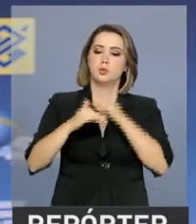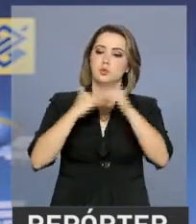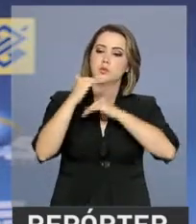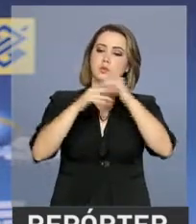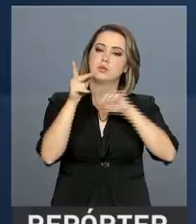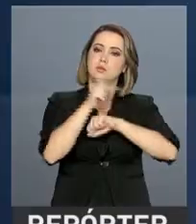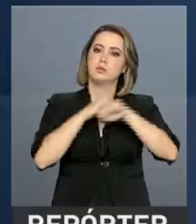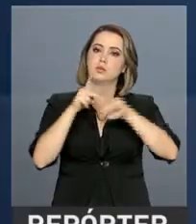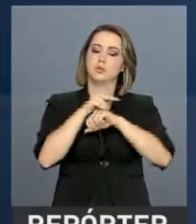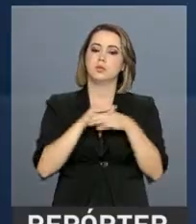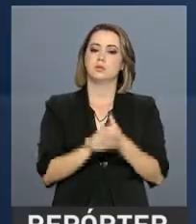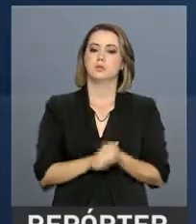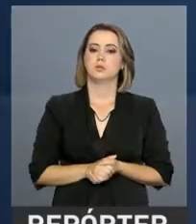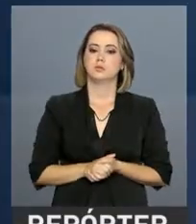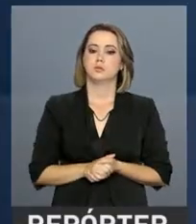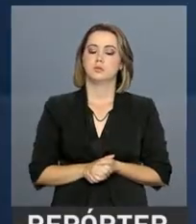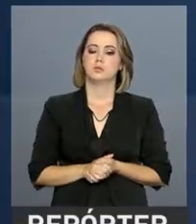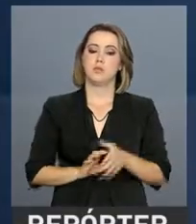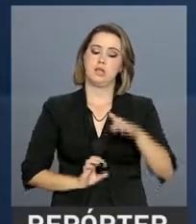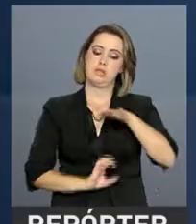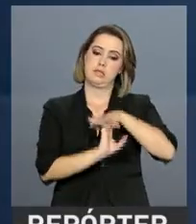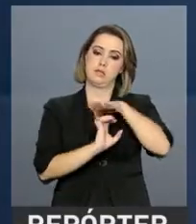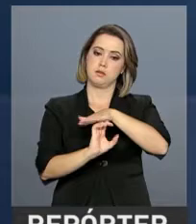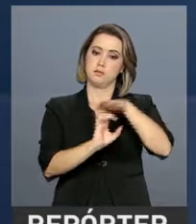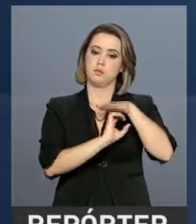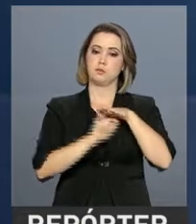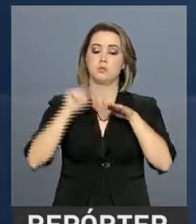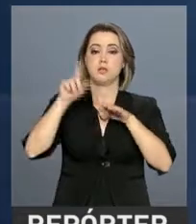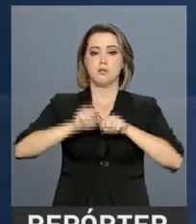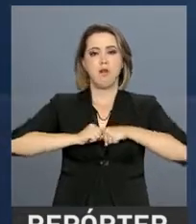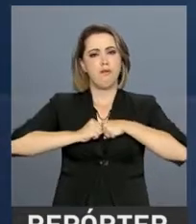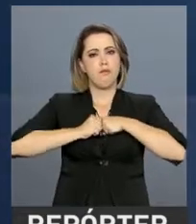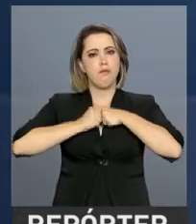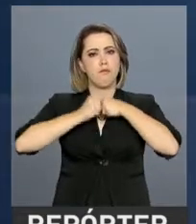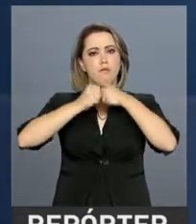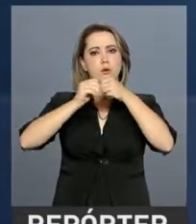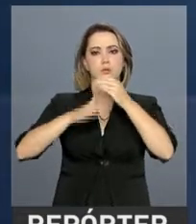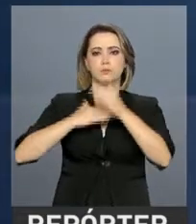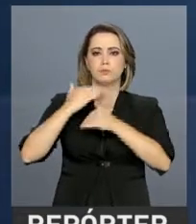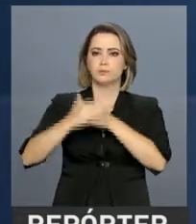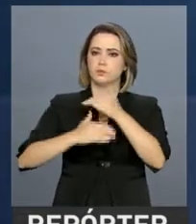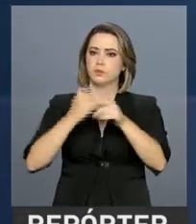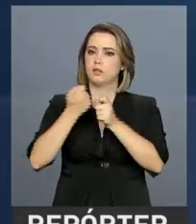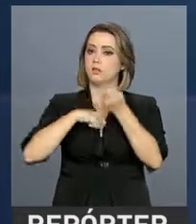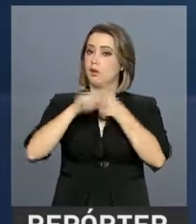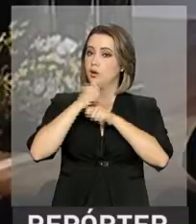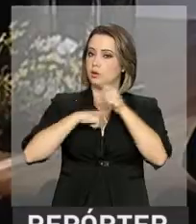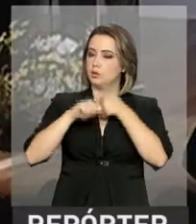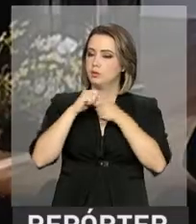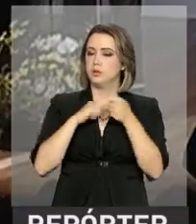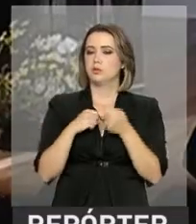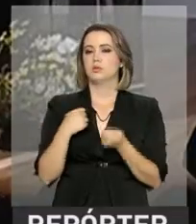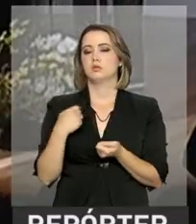do país o pequeno e médio empresário é uma das forças motrizes da economia